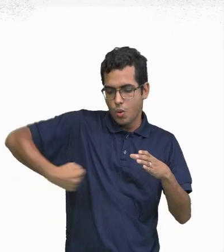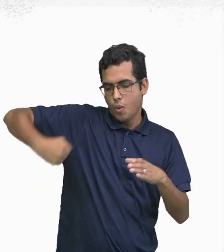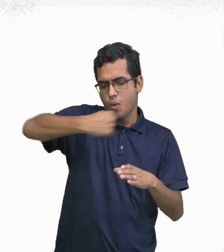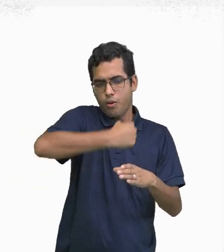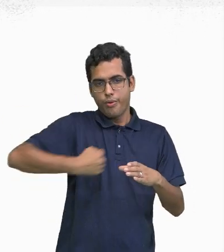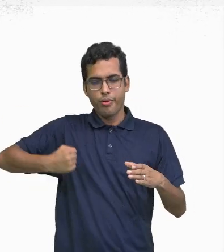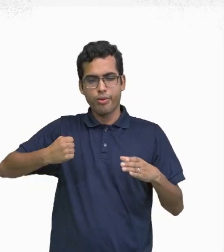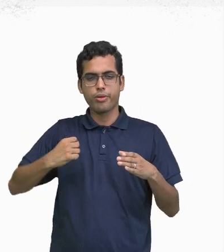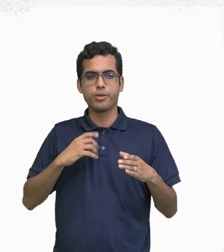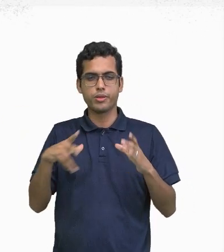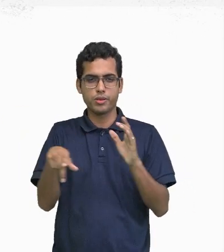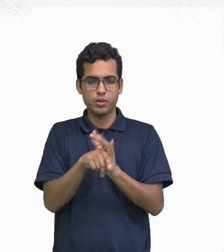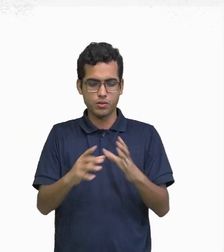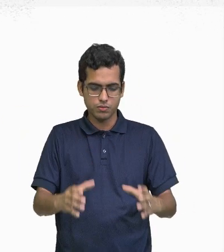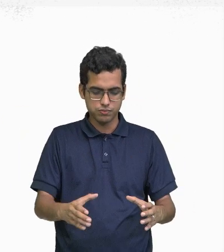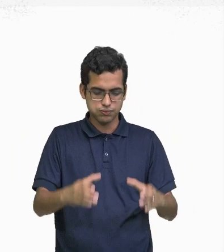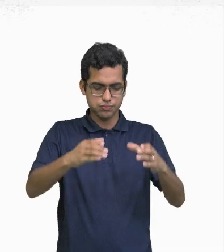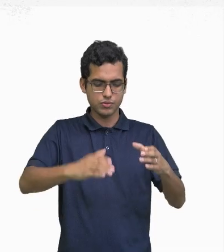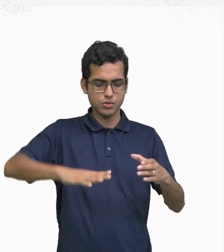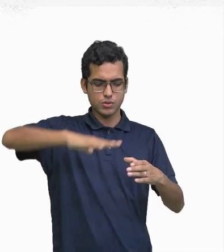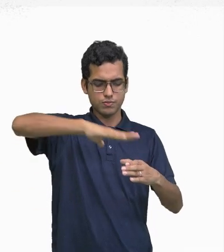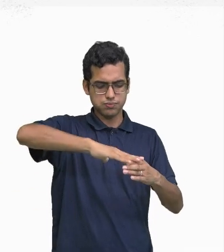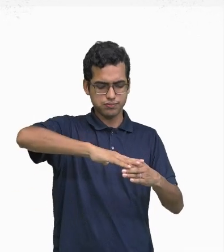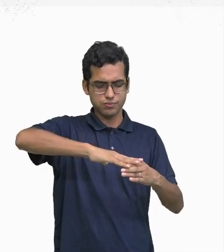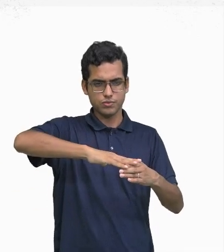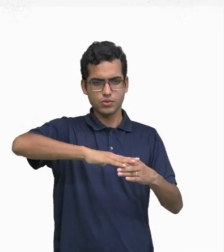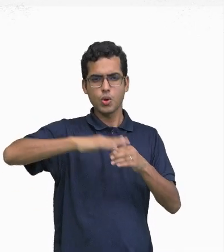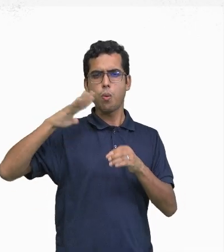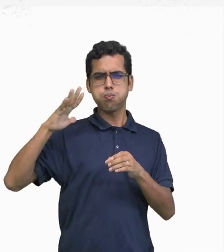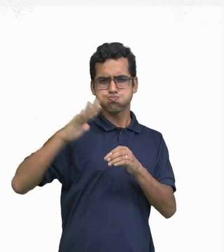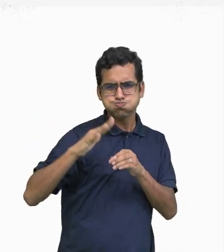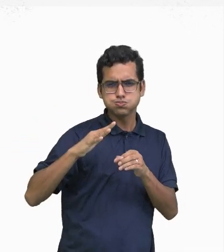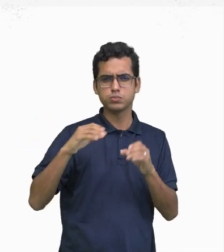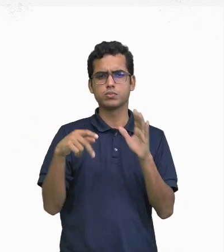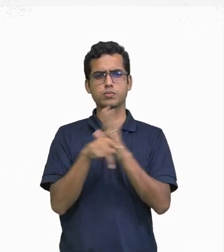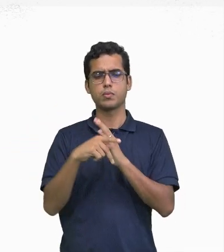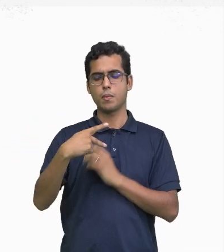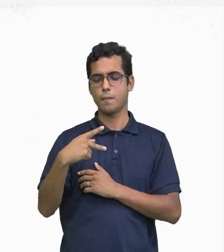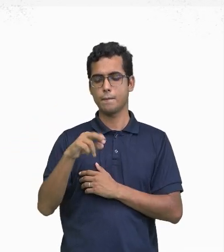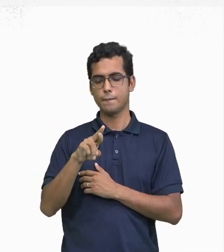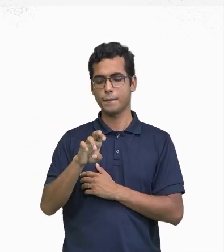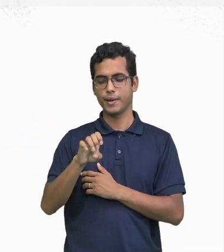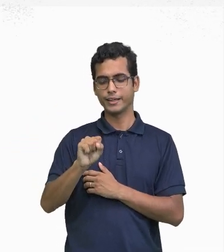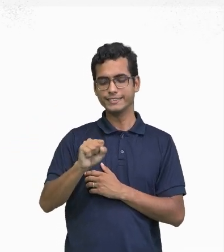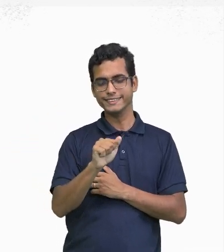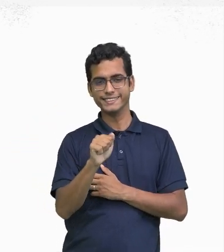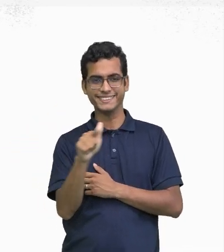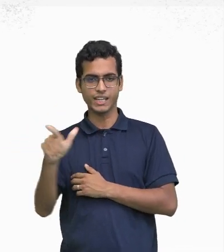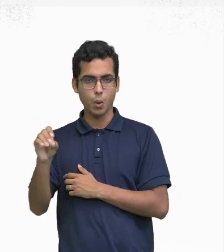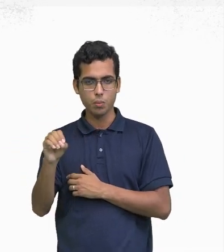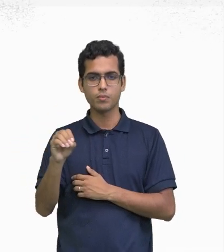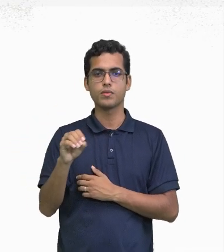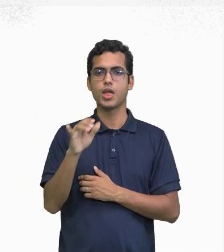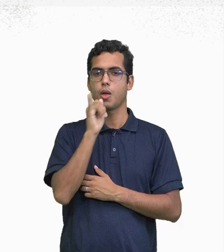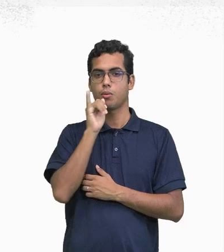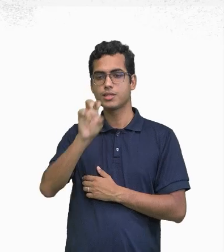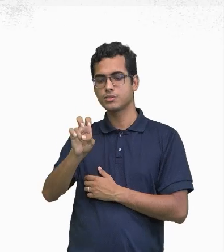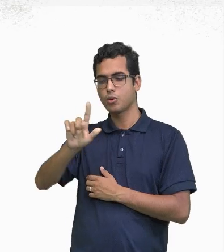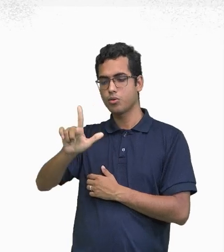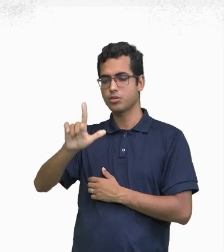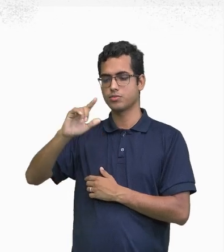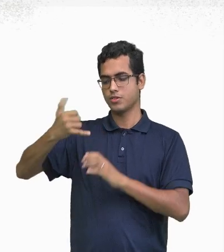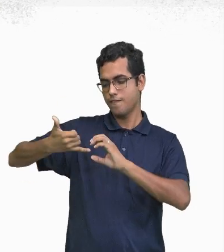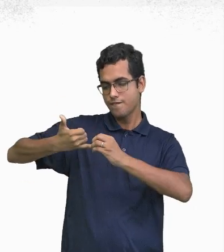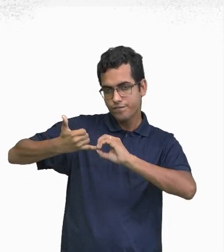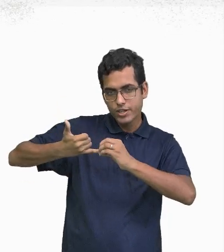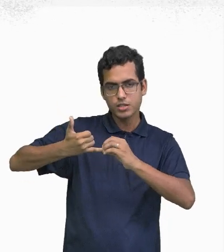dela, você vai ver qual a capacidade que ela tem, que no caso aqui do nosso exemplo, 5 litros de feijão. Mas o volume total, não